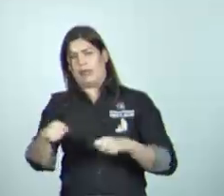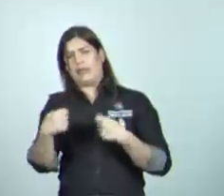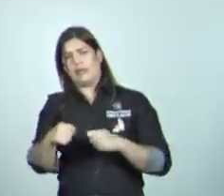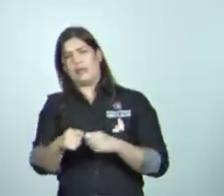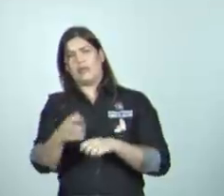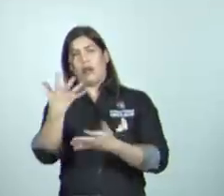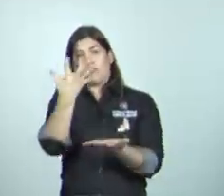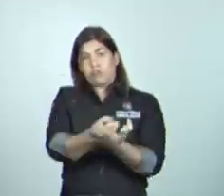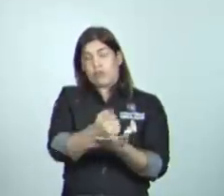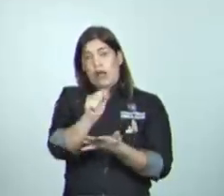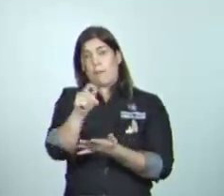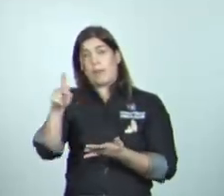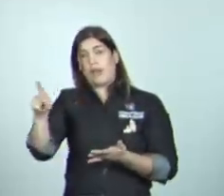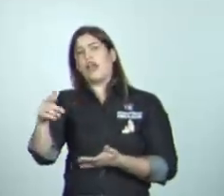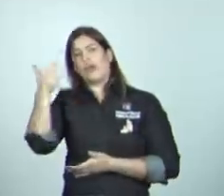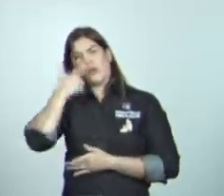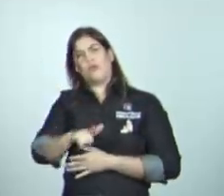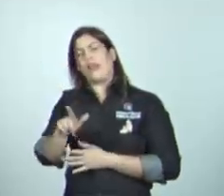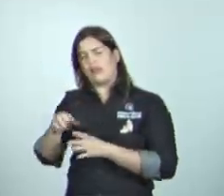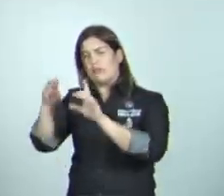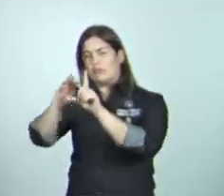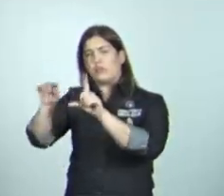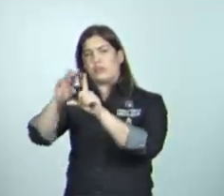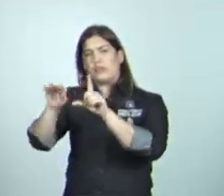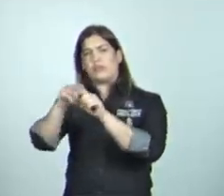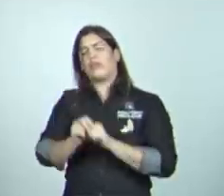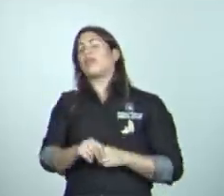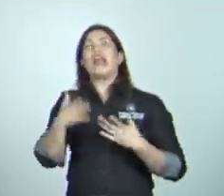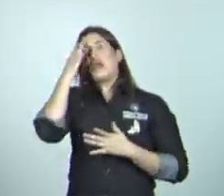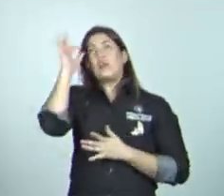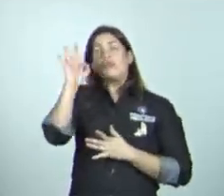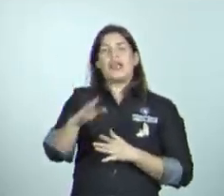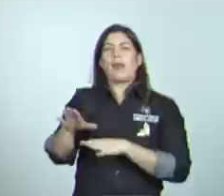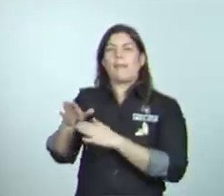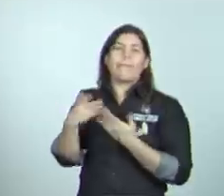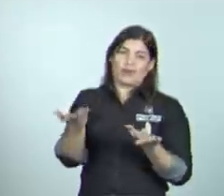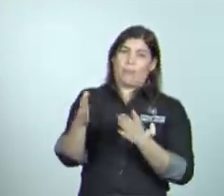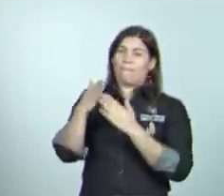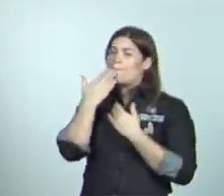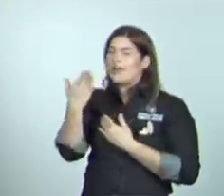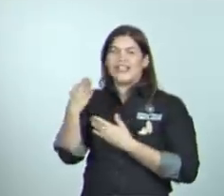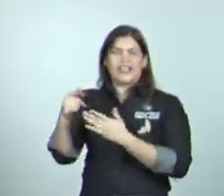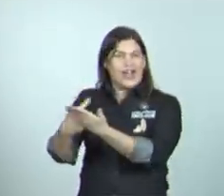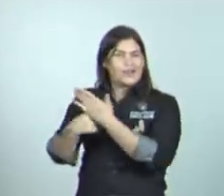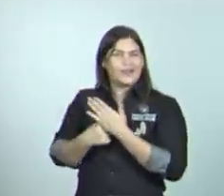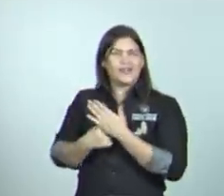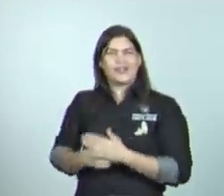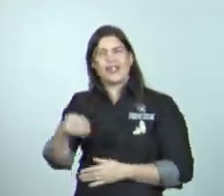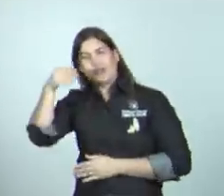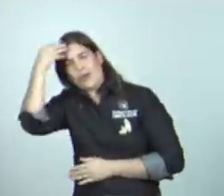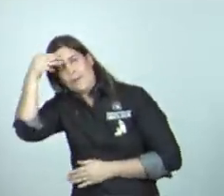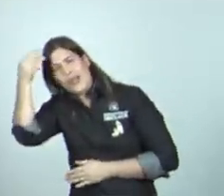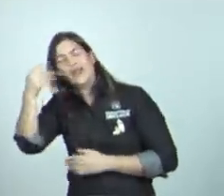baixa esse aplicativo que você vai vir aqui vai ler ah eu não sei mexer com isso perto do seu sobrinho pro seu neto do seu filho e aí você